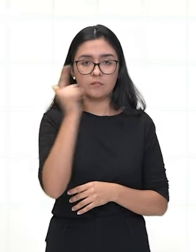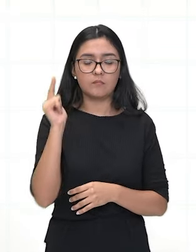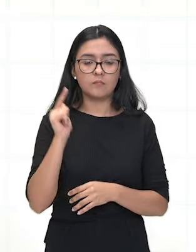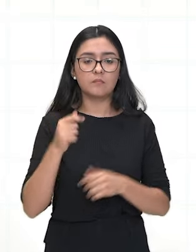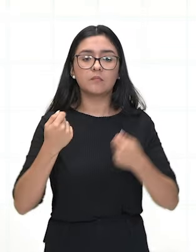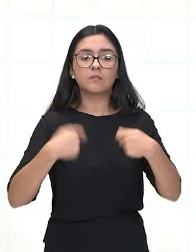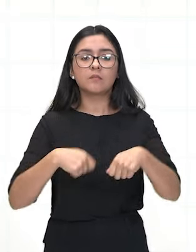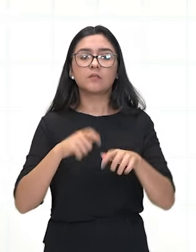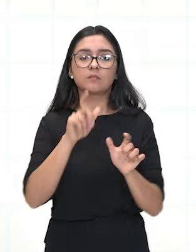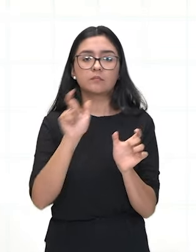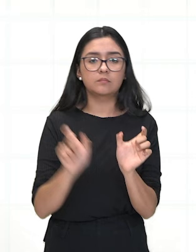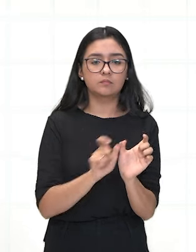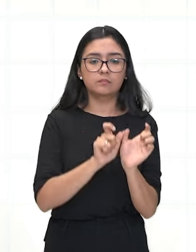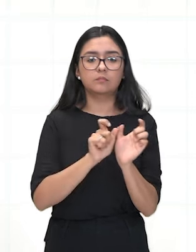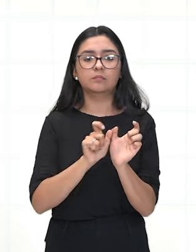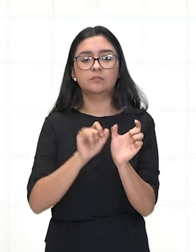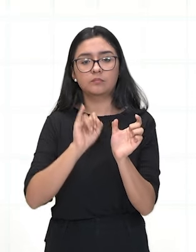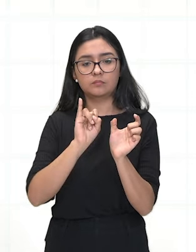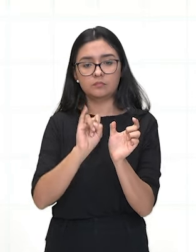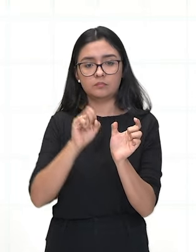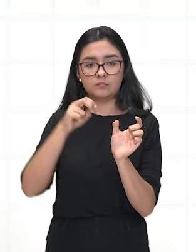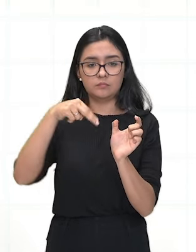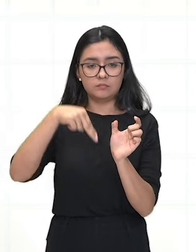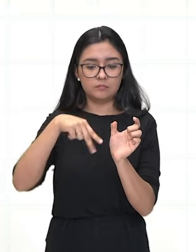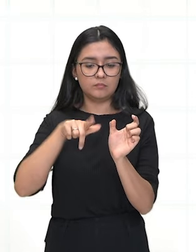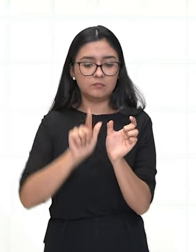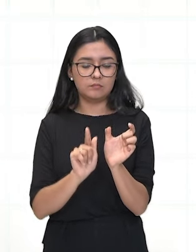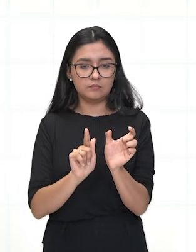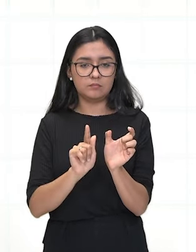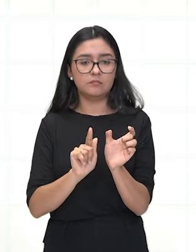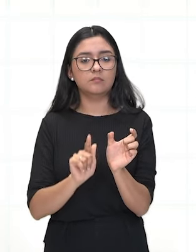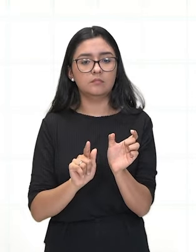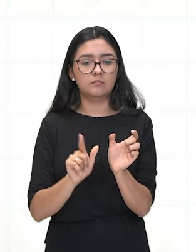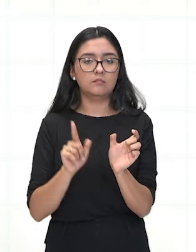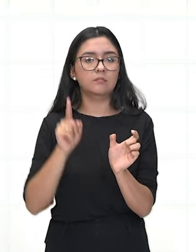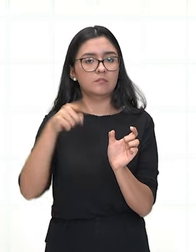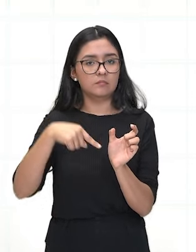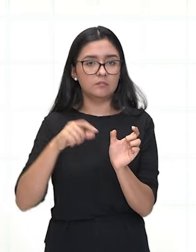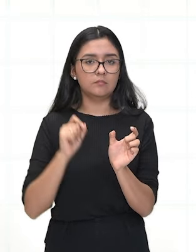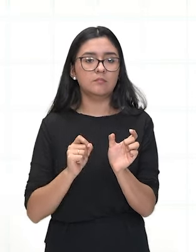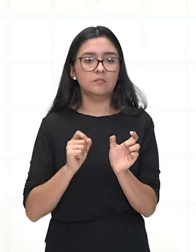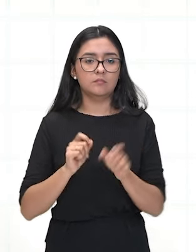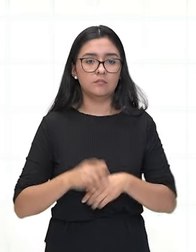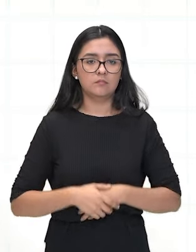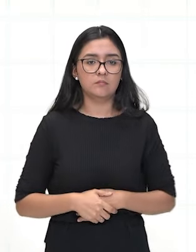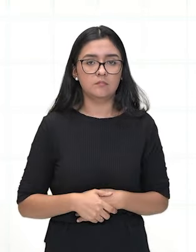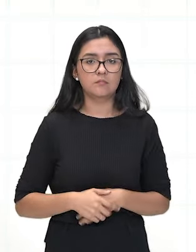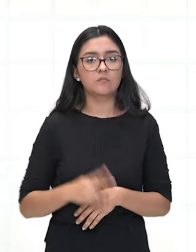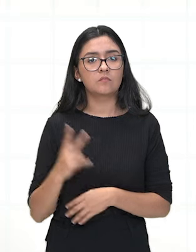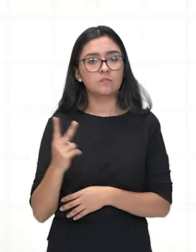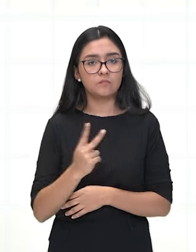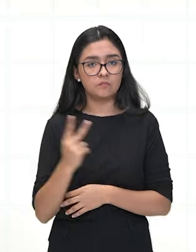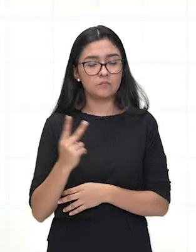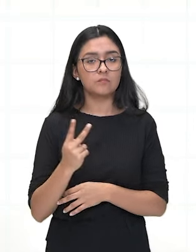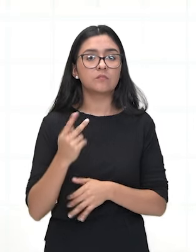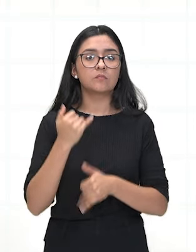eu preciso acrescentar o ing Ao Verbo aí sim eu tenho ideia de movimento ó eles estavam